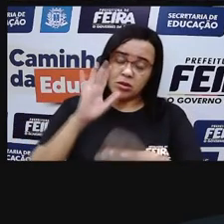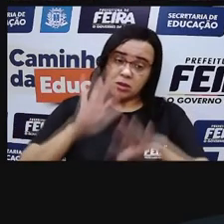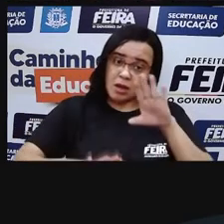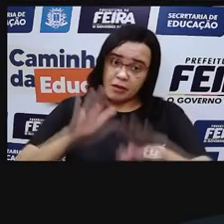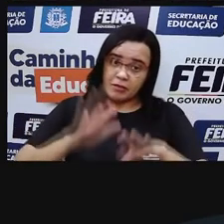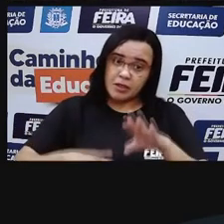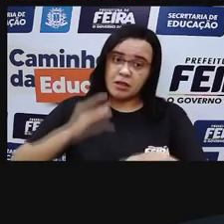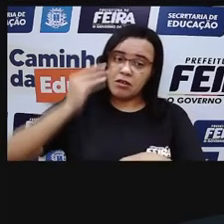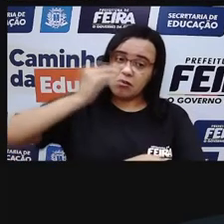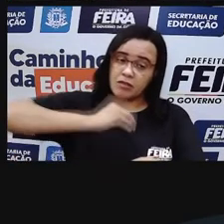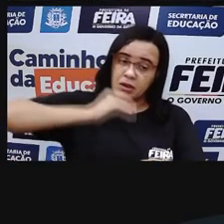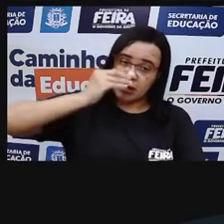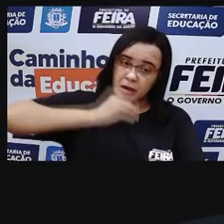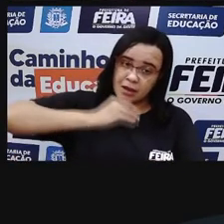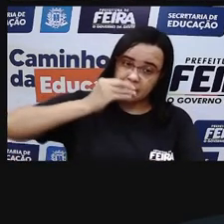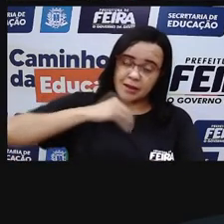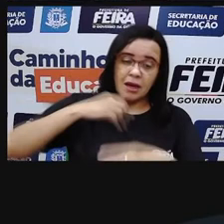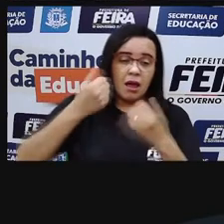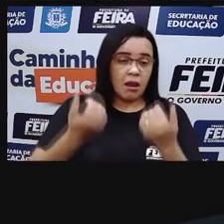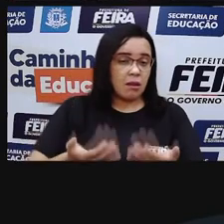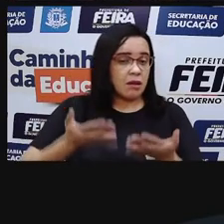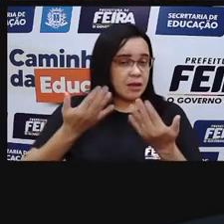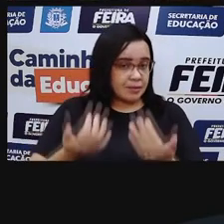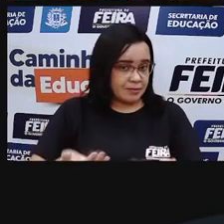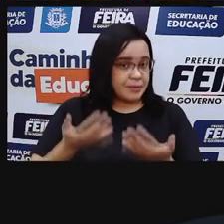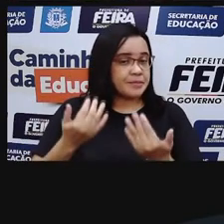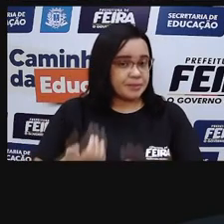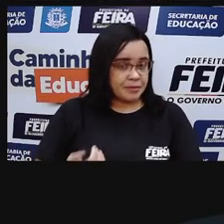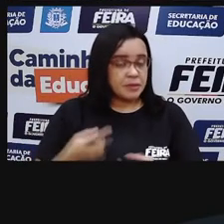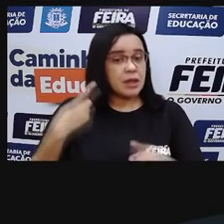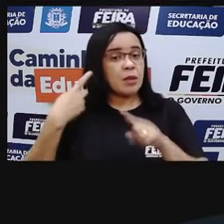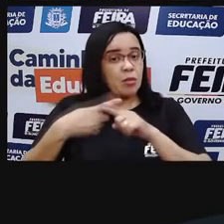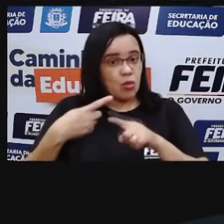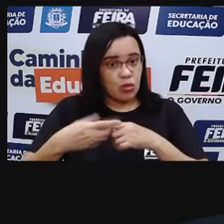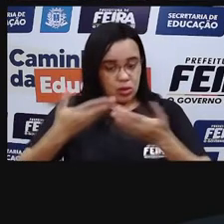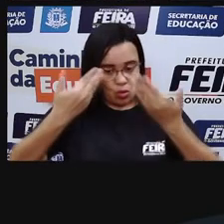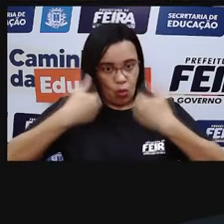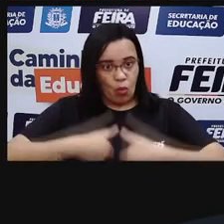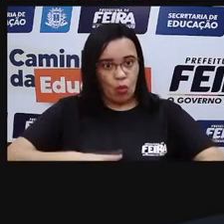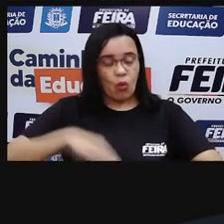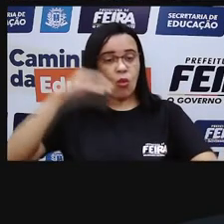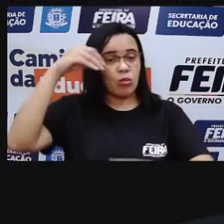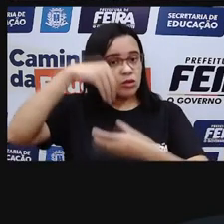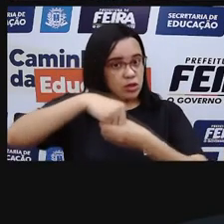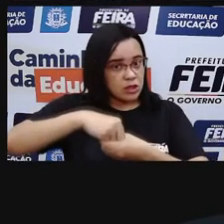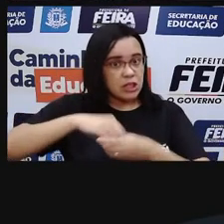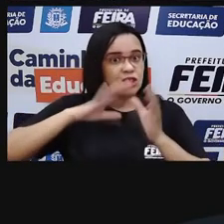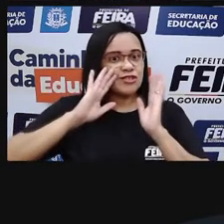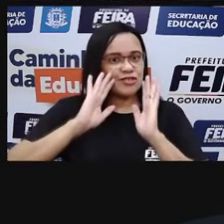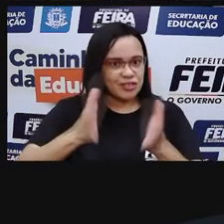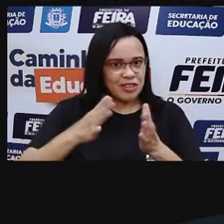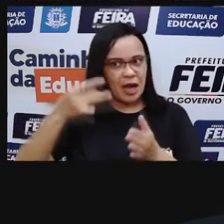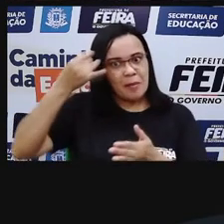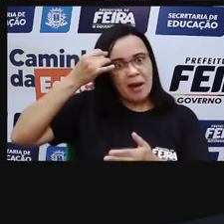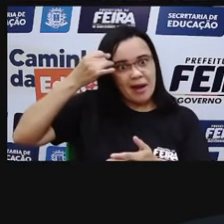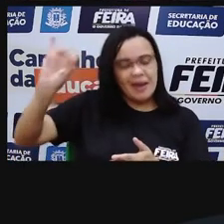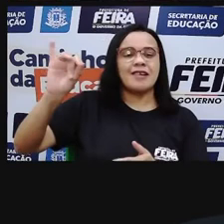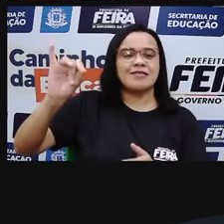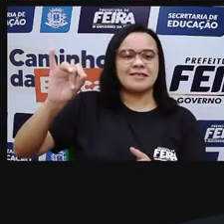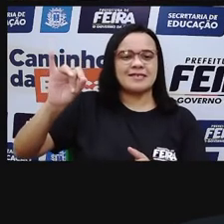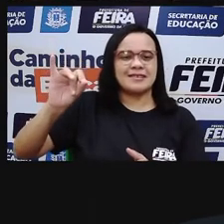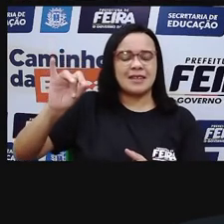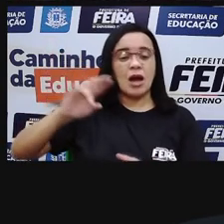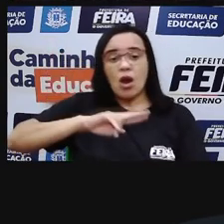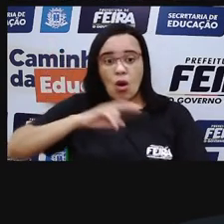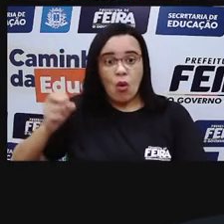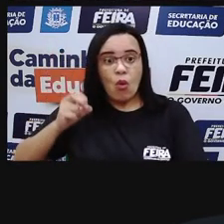atenuada, ela vai ser muito leve. Por quê? Porque o meu corpo já tem anticorpo para combater e para me defender contra essa